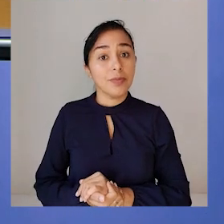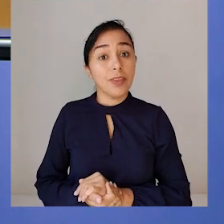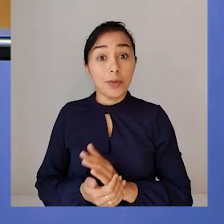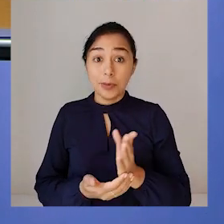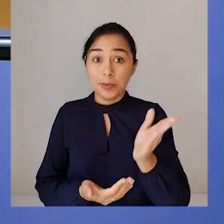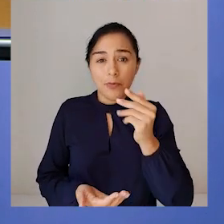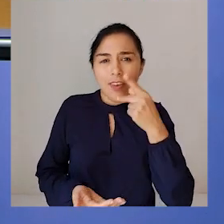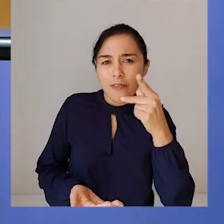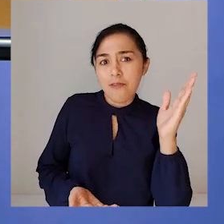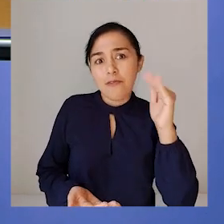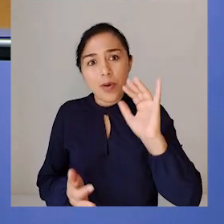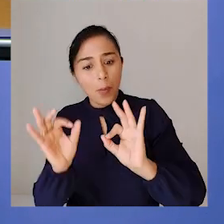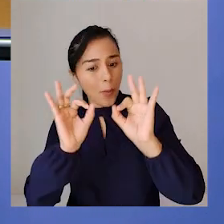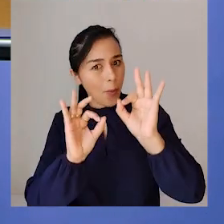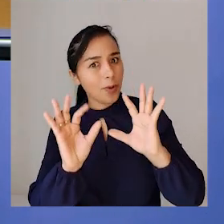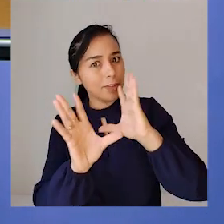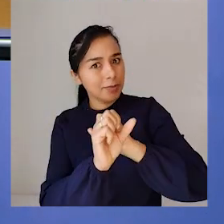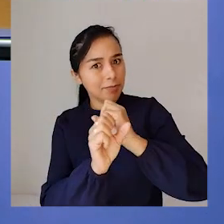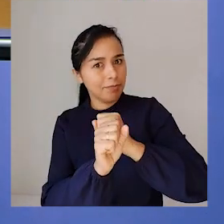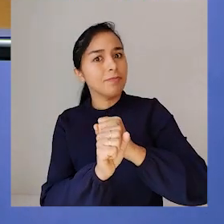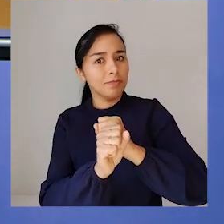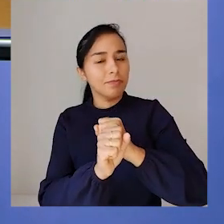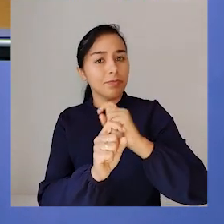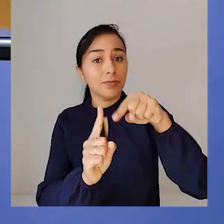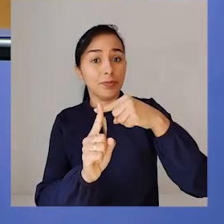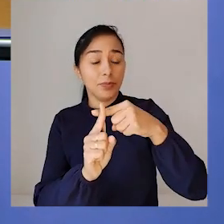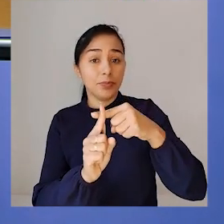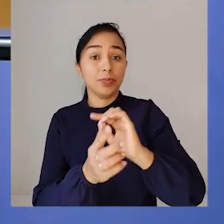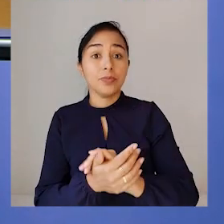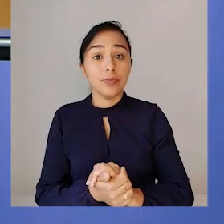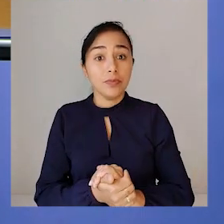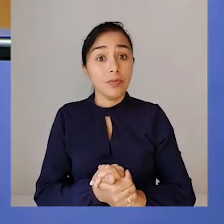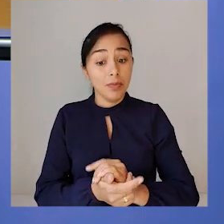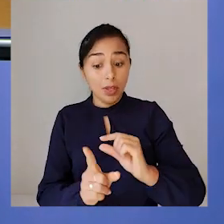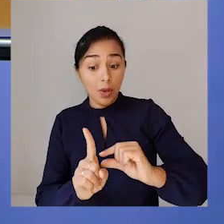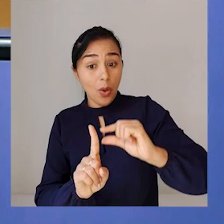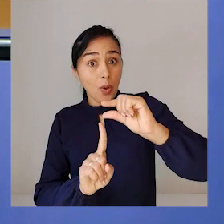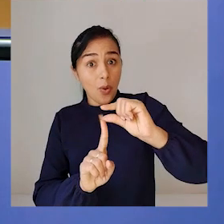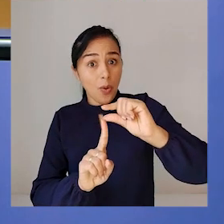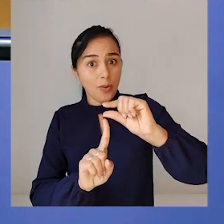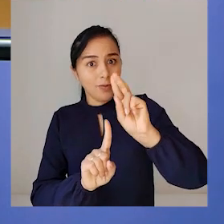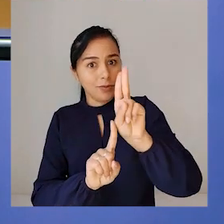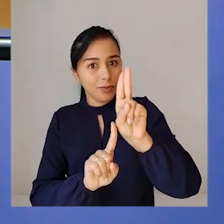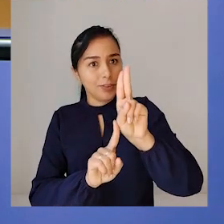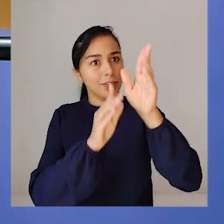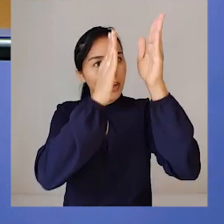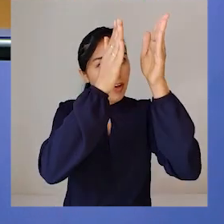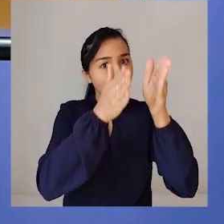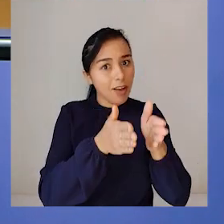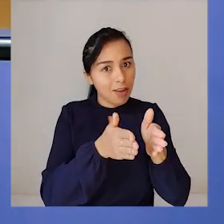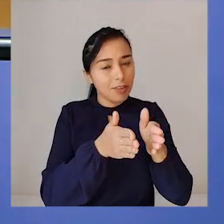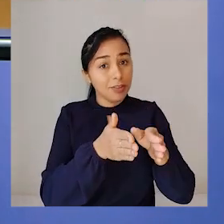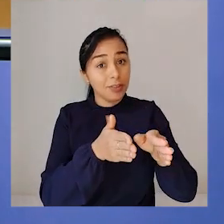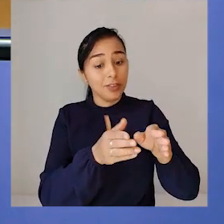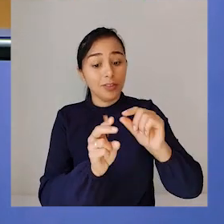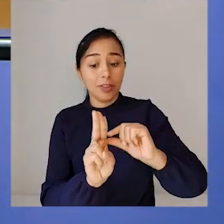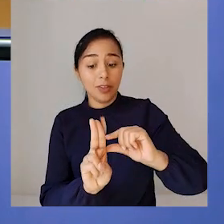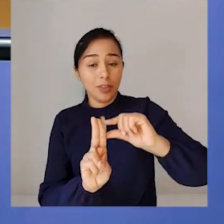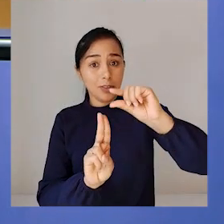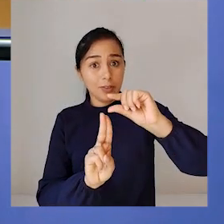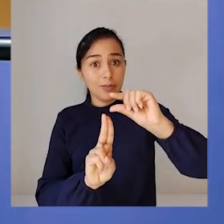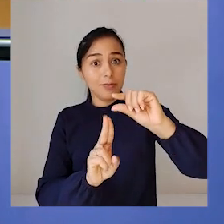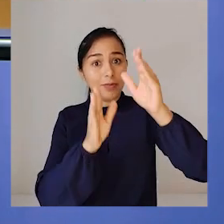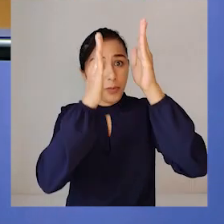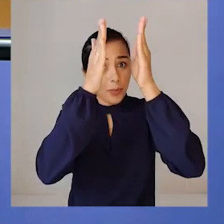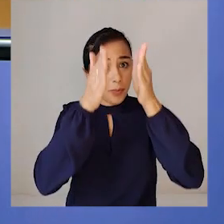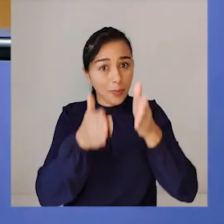assim, vamos armar a continha, unidade debaixo de unidade, dezena debaixo de dezena, centena debaixo de